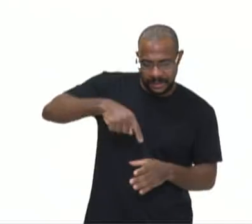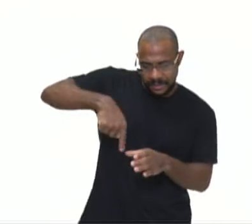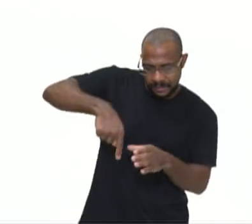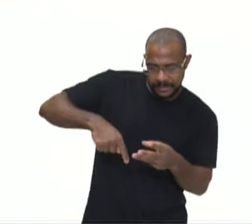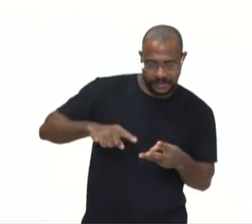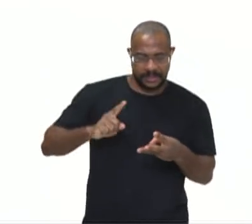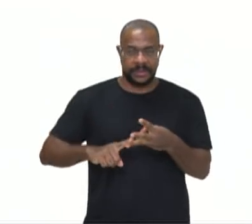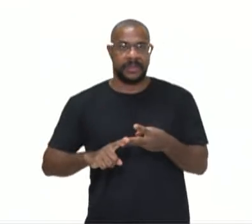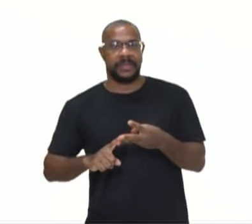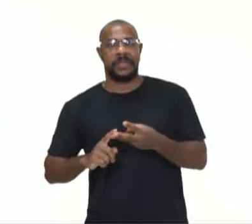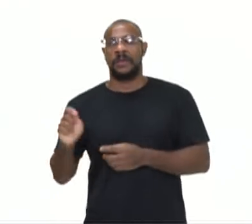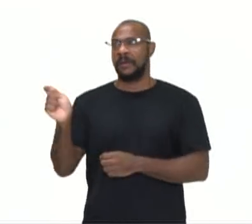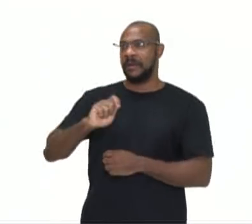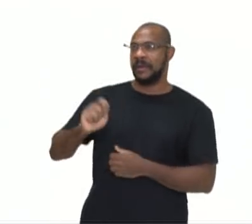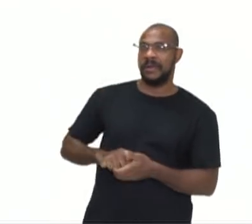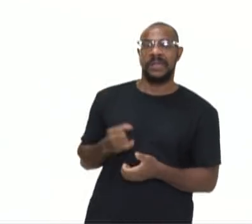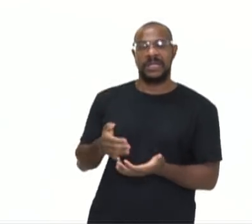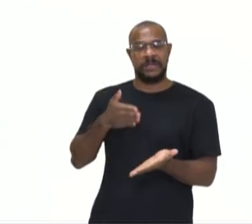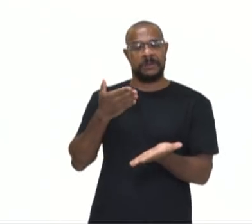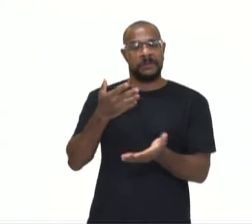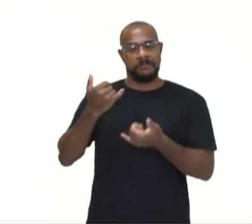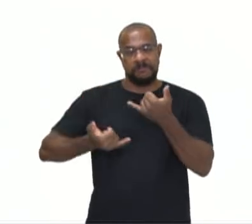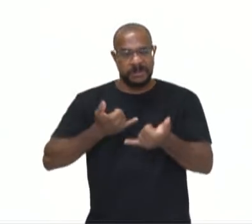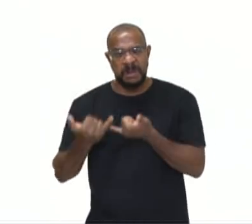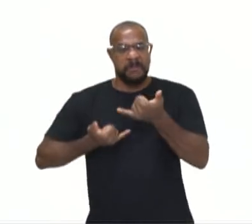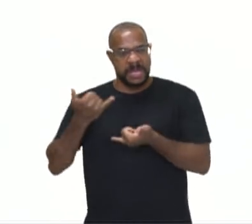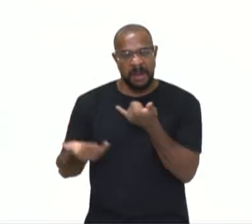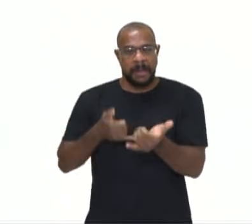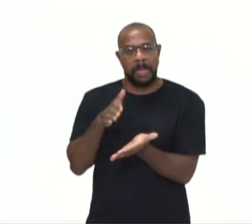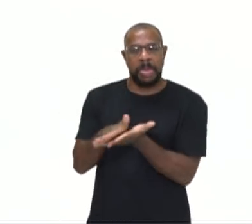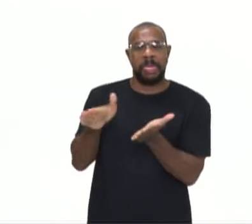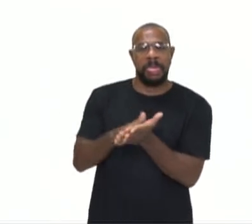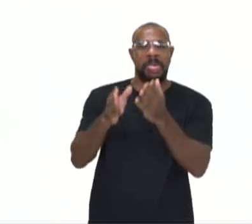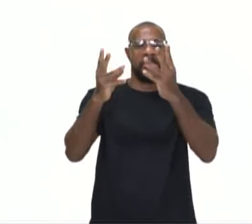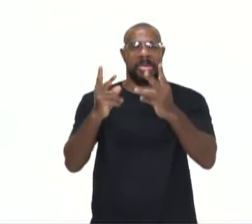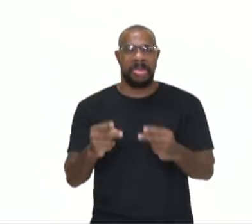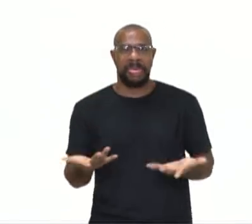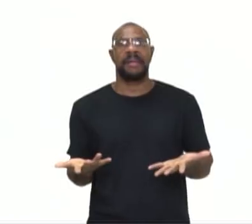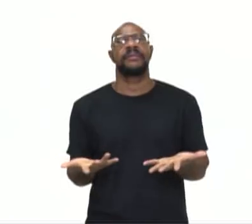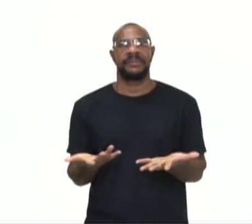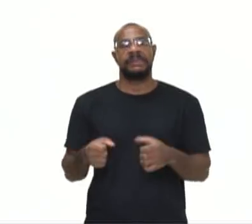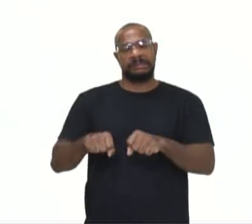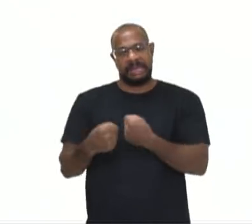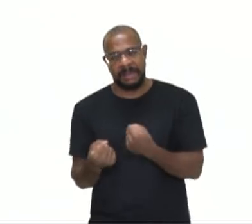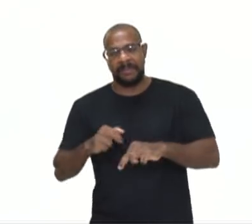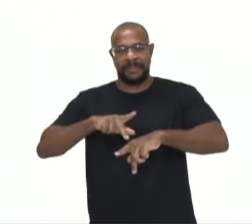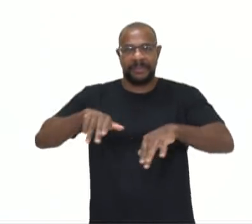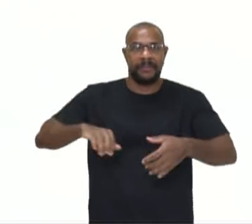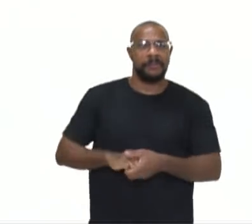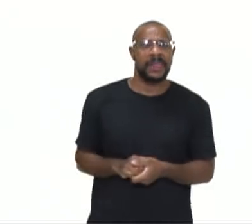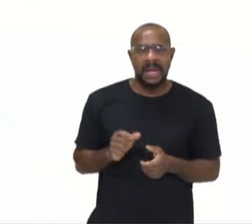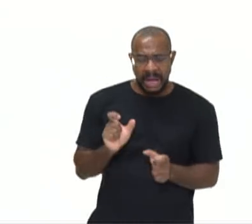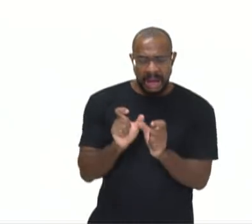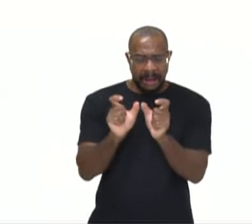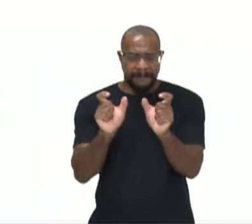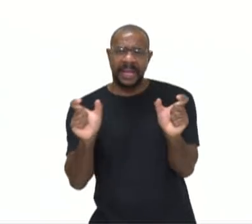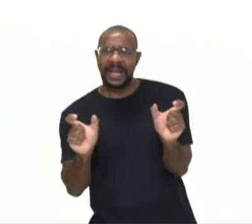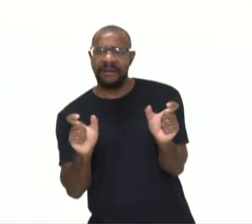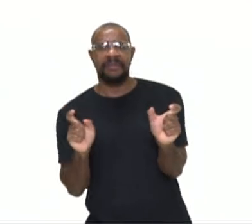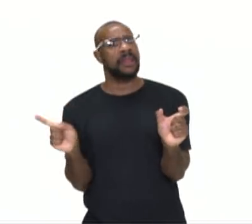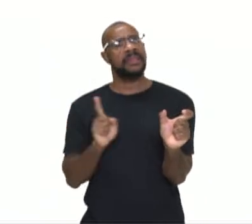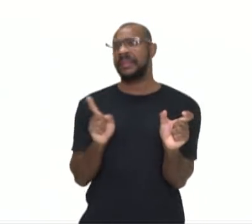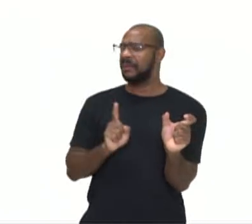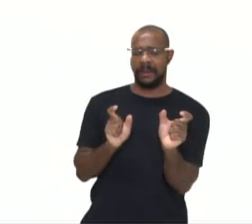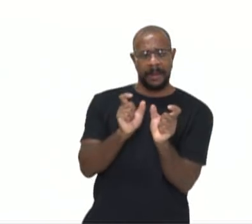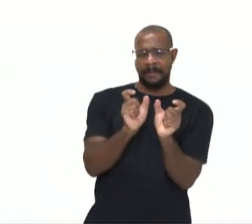gastam. As palavras não. Quanto mais se brinca com elas, mais novas ficam. Como a água